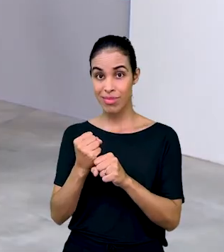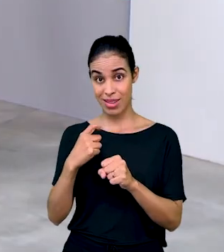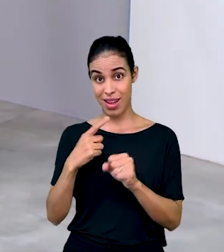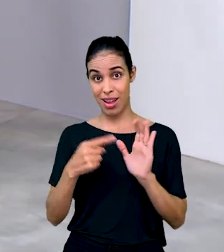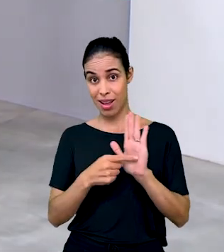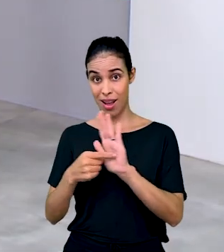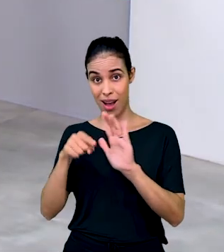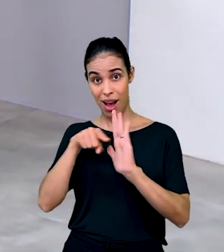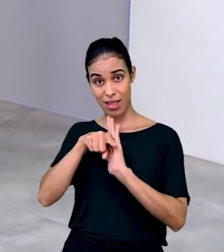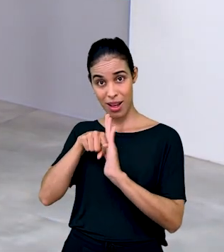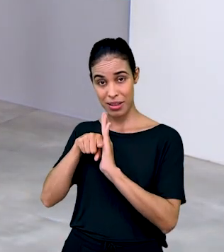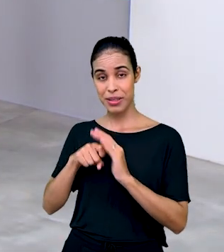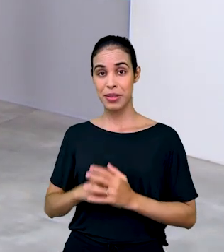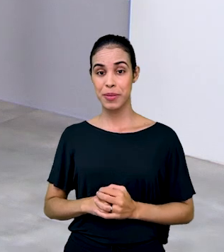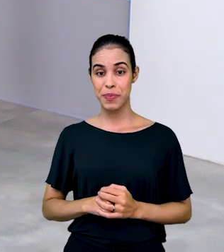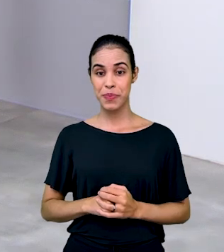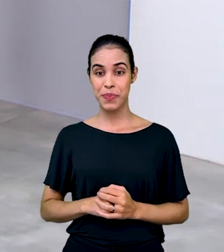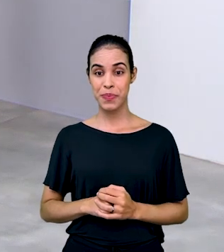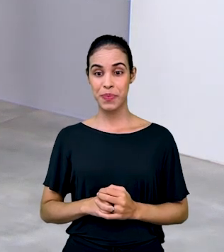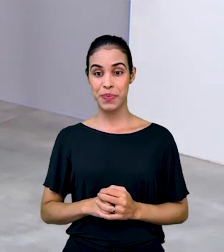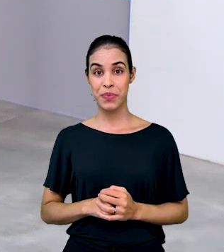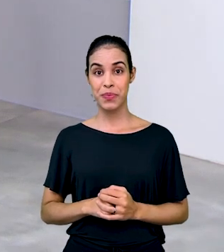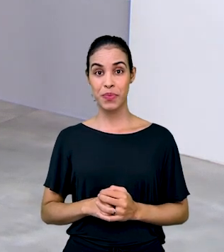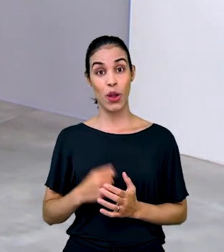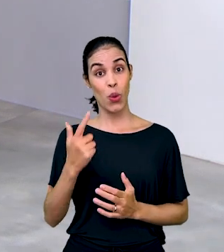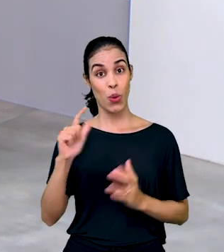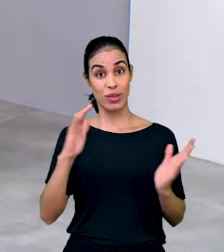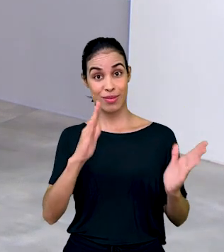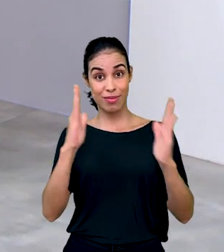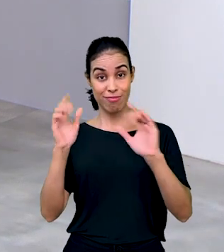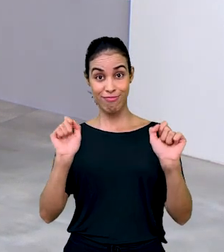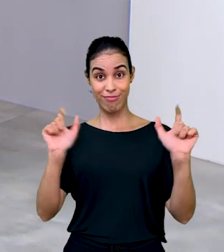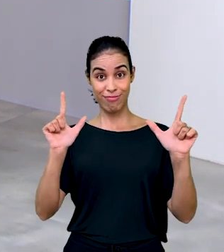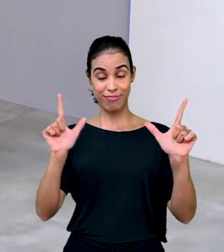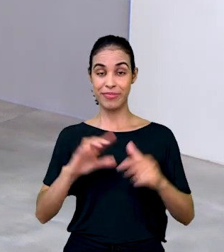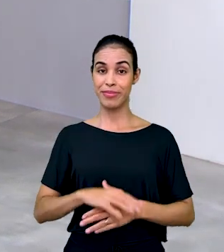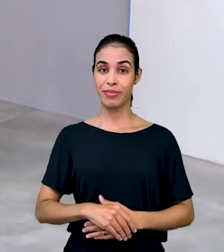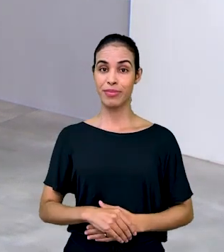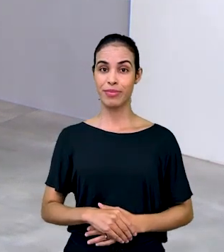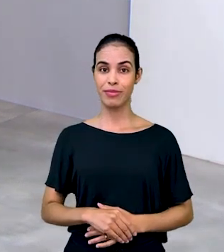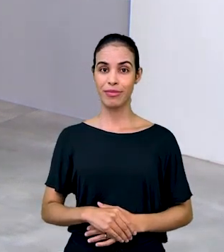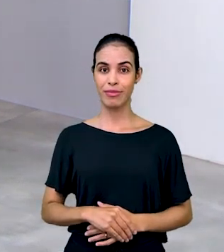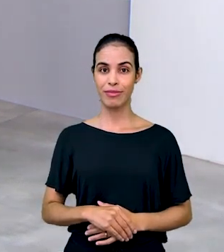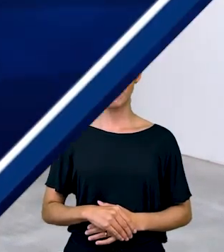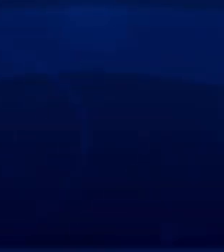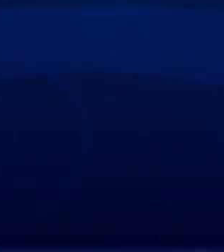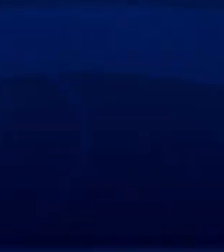trabalho. E continuando nesse assunto, veja outros destaques da Justiça do Trabalho.